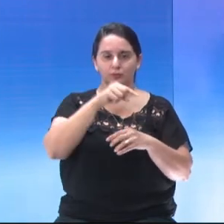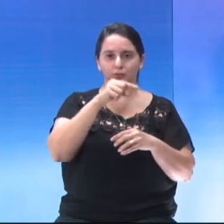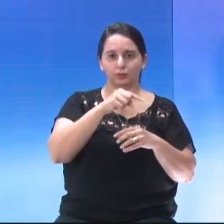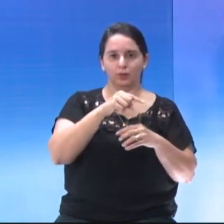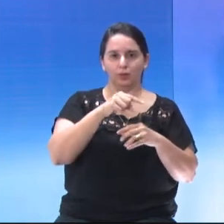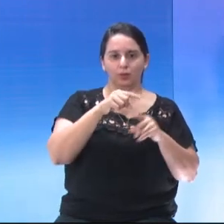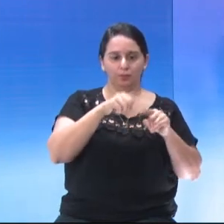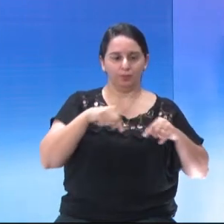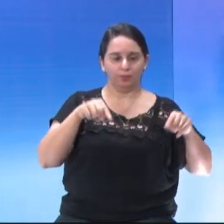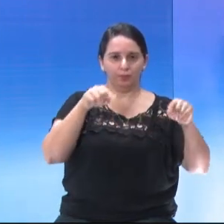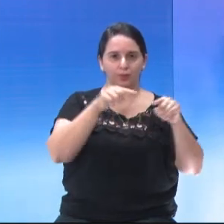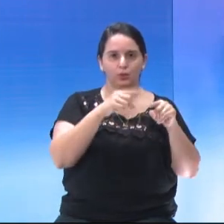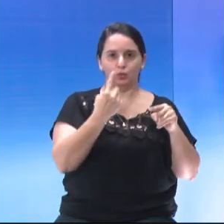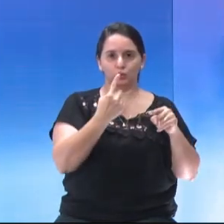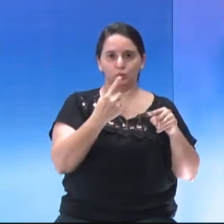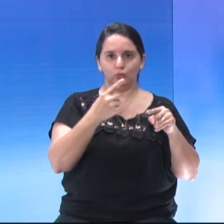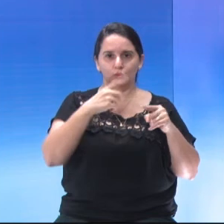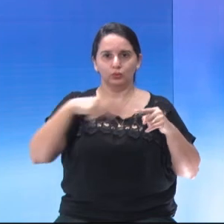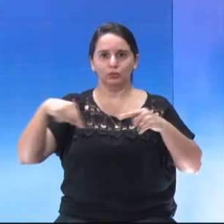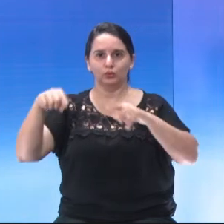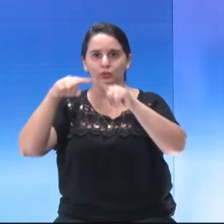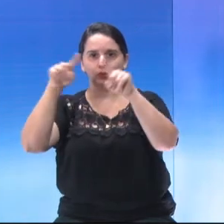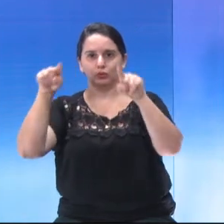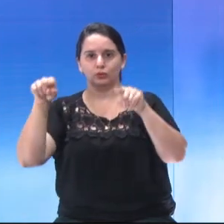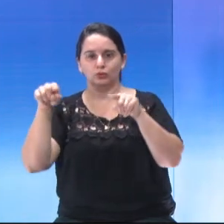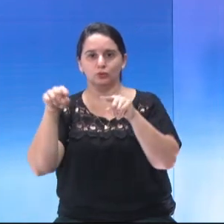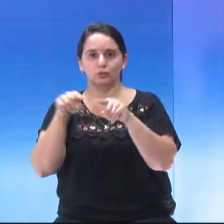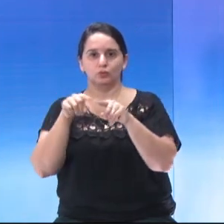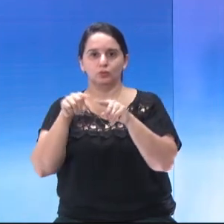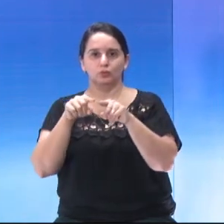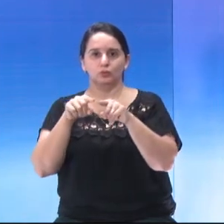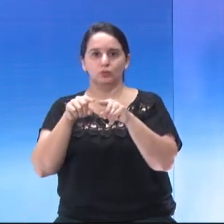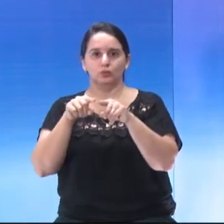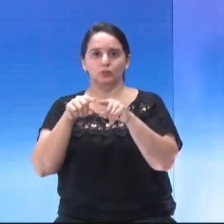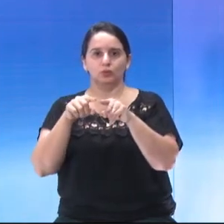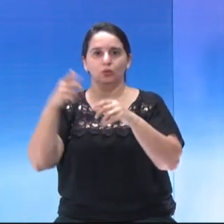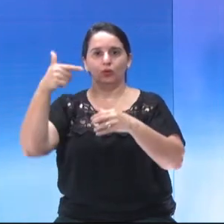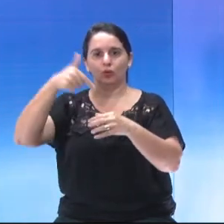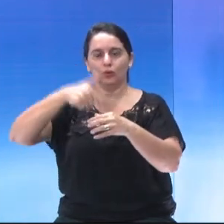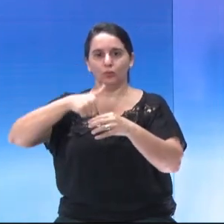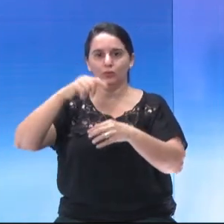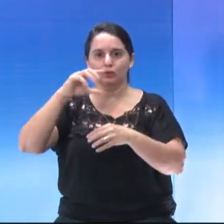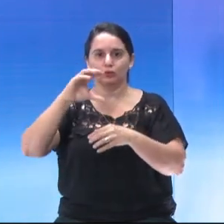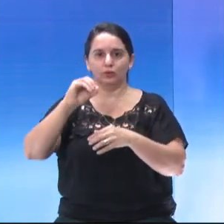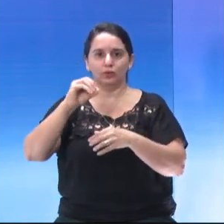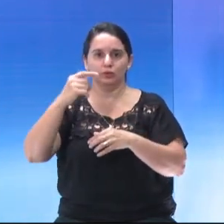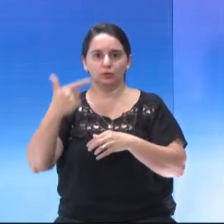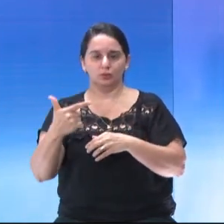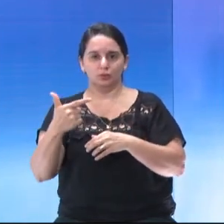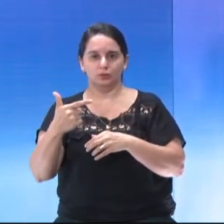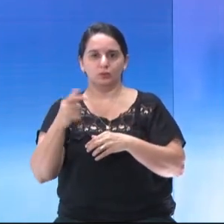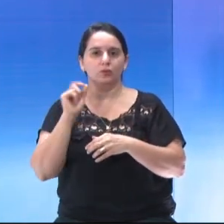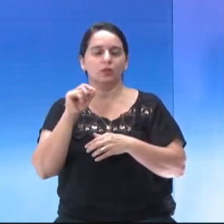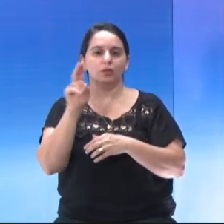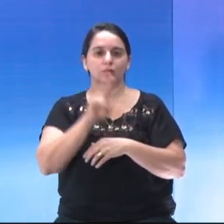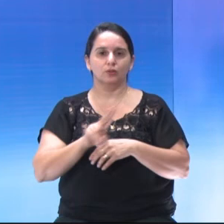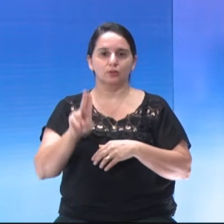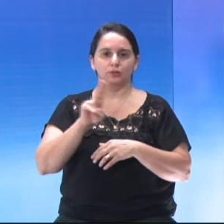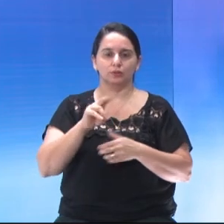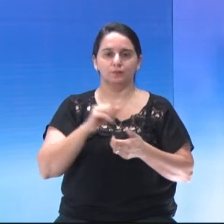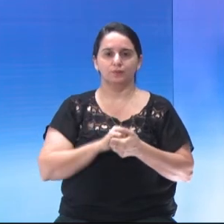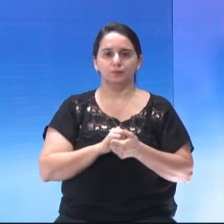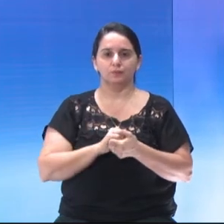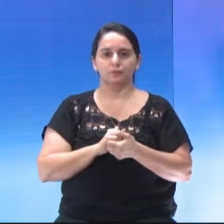é essa, pois está aqui a produção do combustível, alguma coisa passou por esse processo 1. Que coisa foi essa? Que